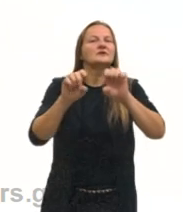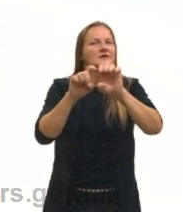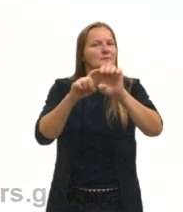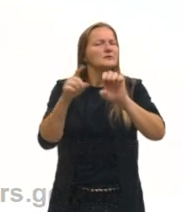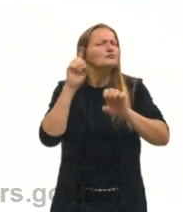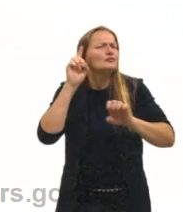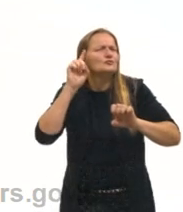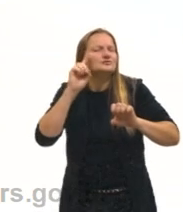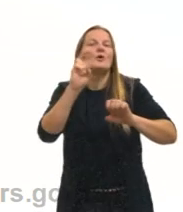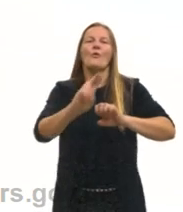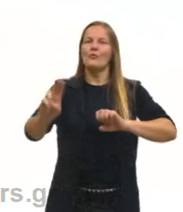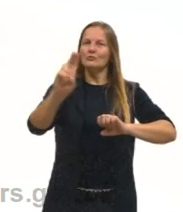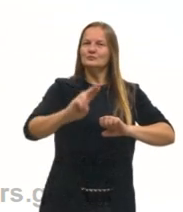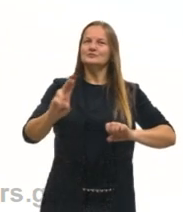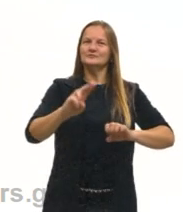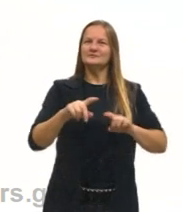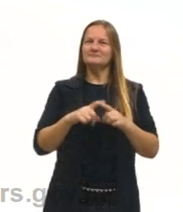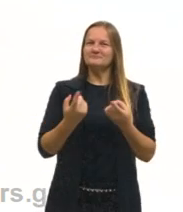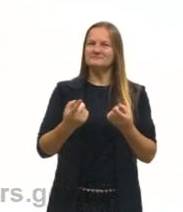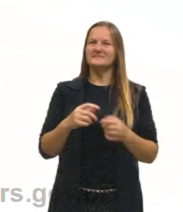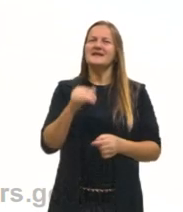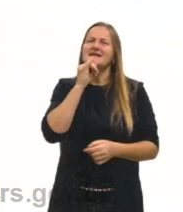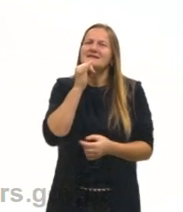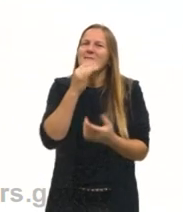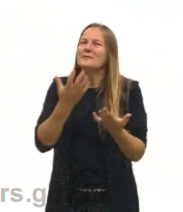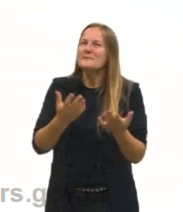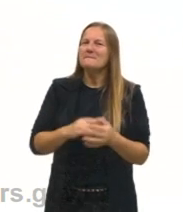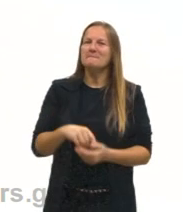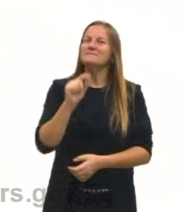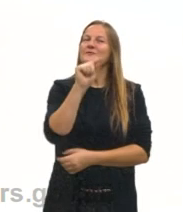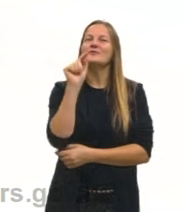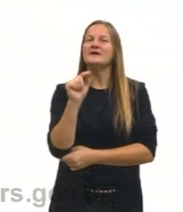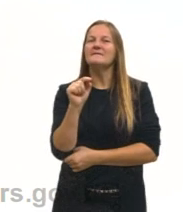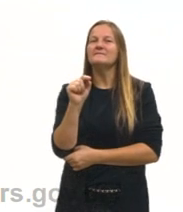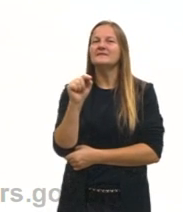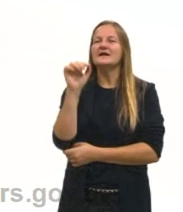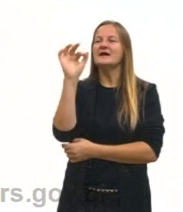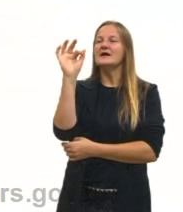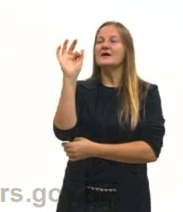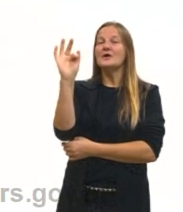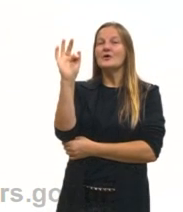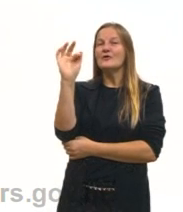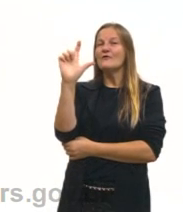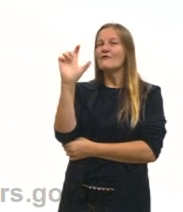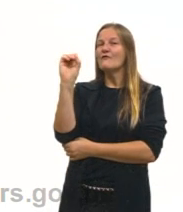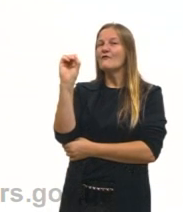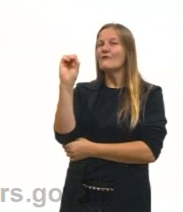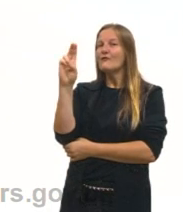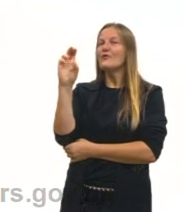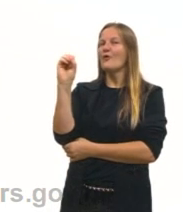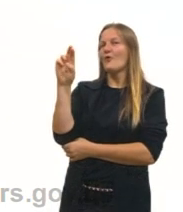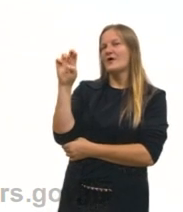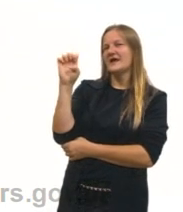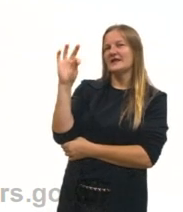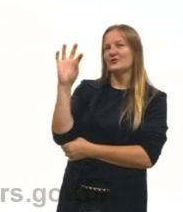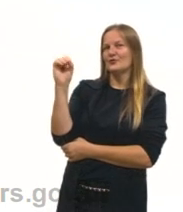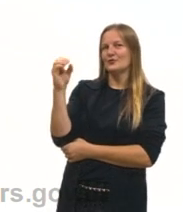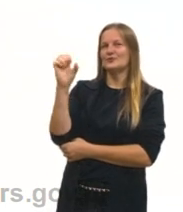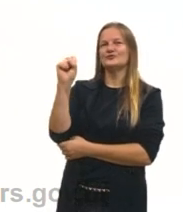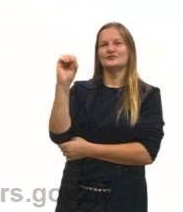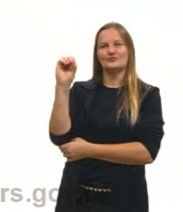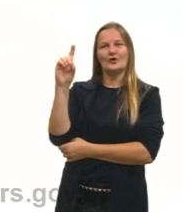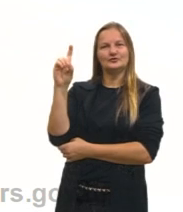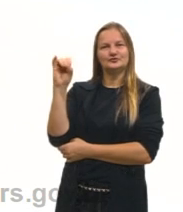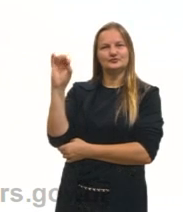o nosso dia a dia você sabe por exemplo o que que é um fluoreto de sódio ou então o que que é um